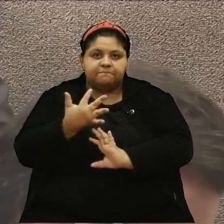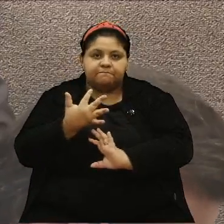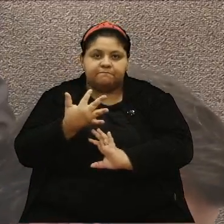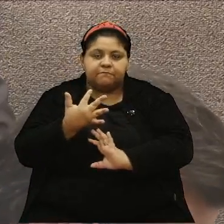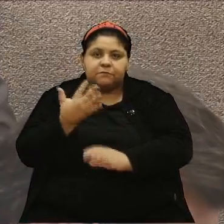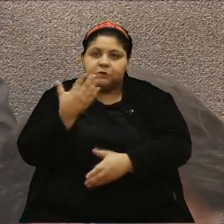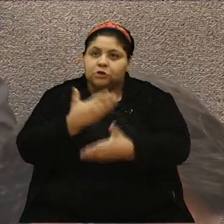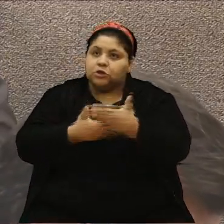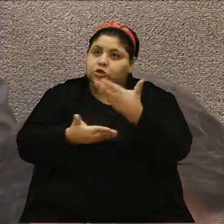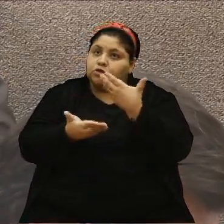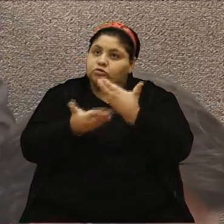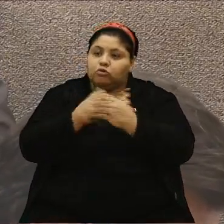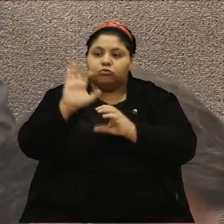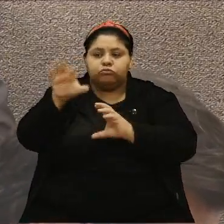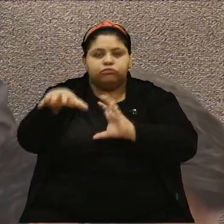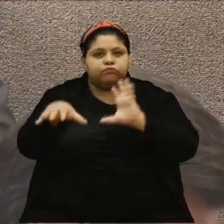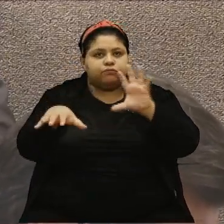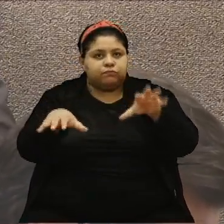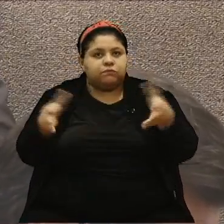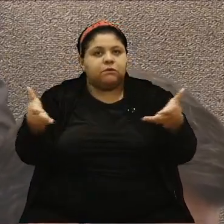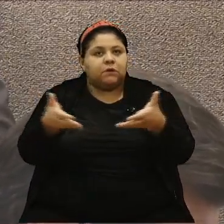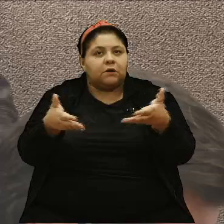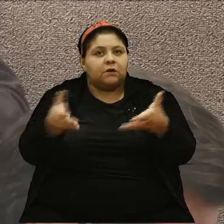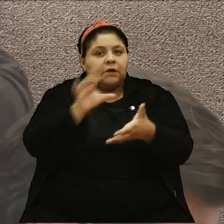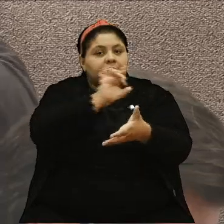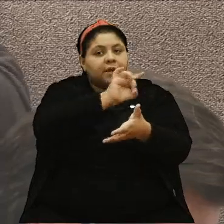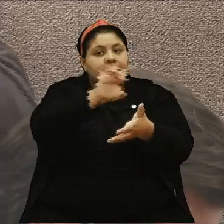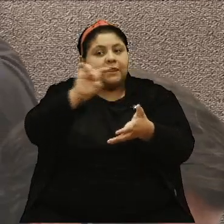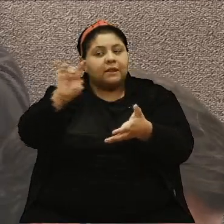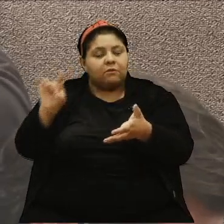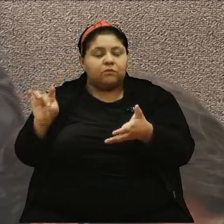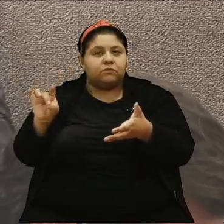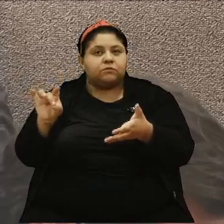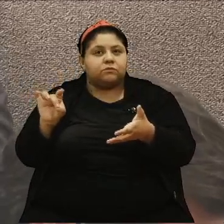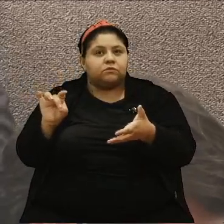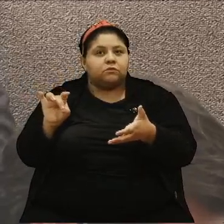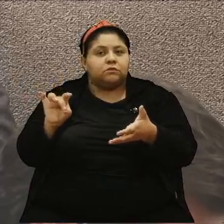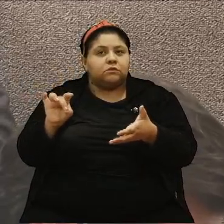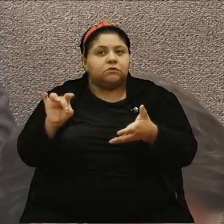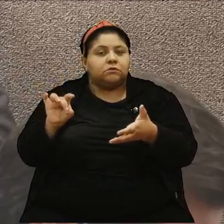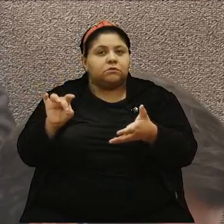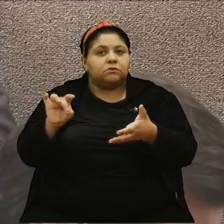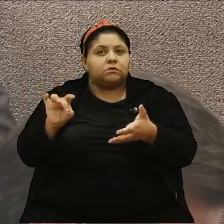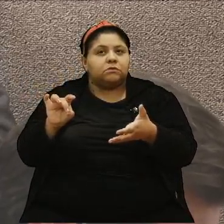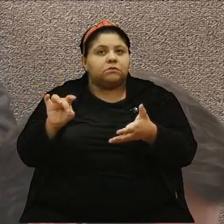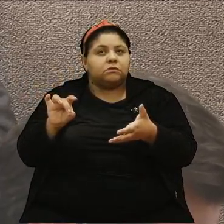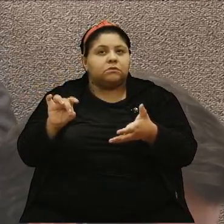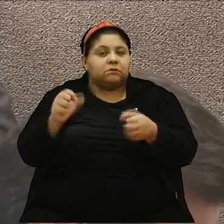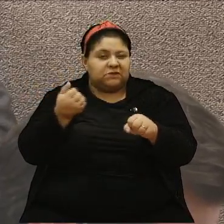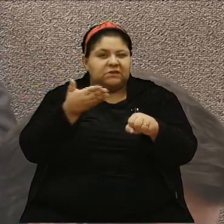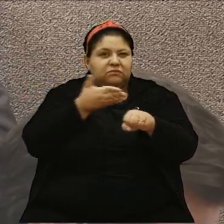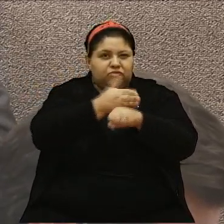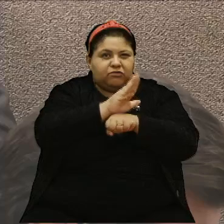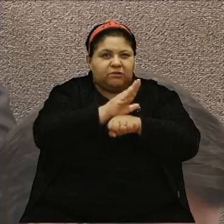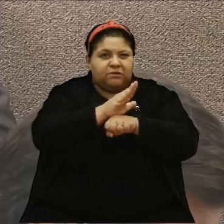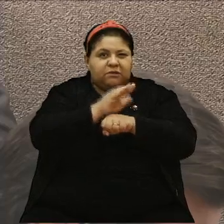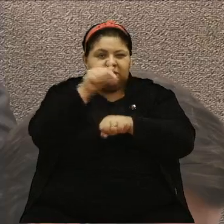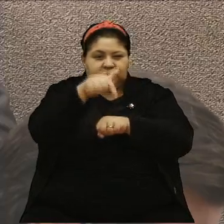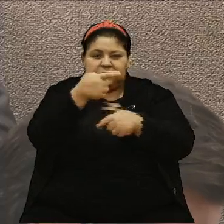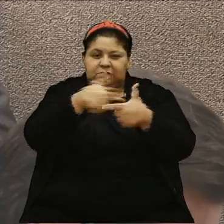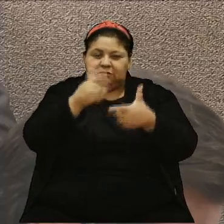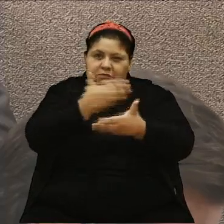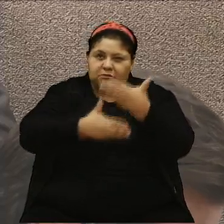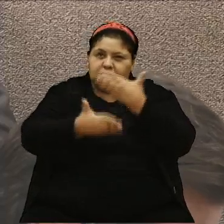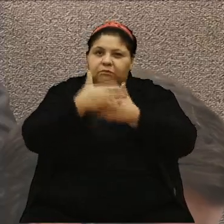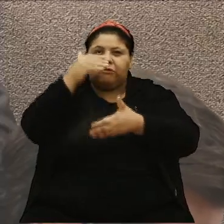todas as instâncias. Então, aqui nós temos que cada um de nós pegarmos a parte que lhe cabe desse latifúndio. Nesse sentido,